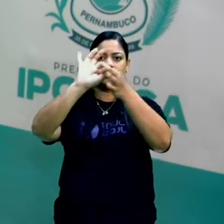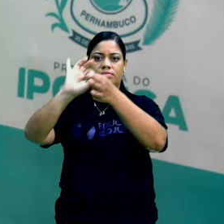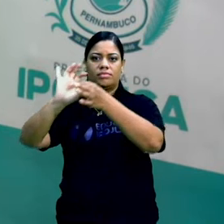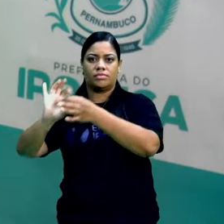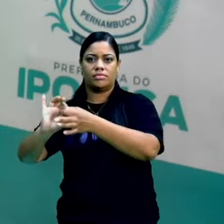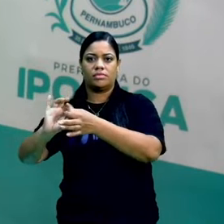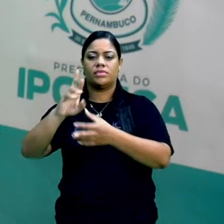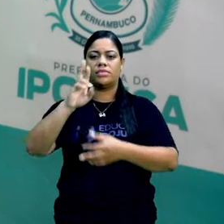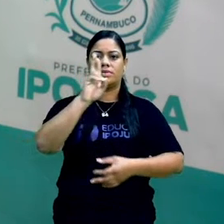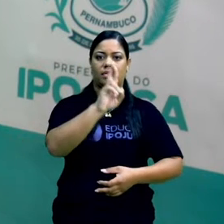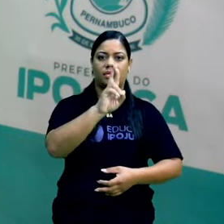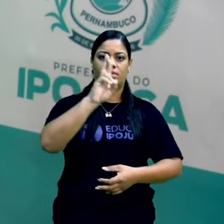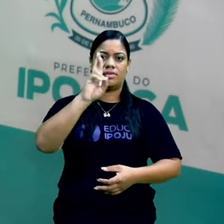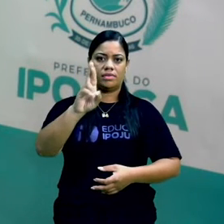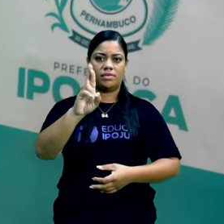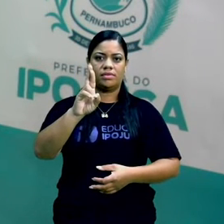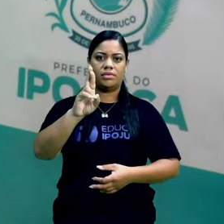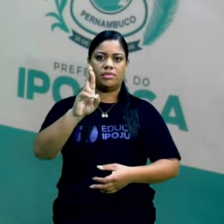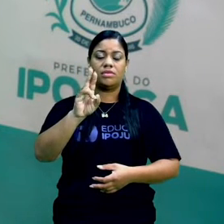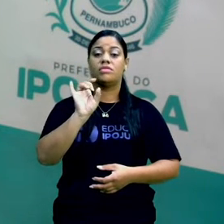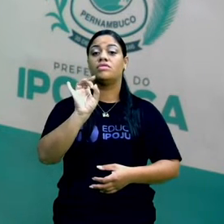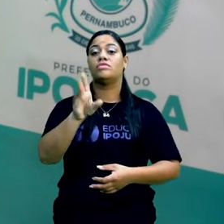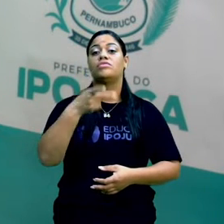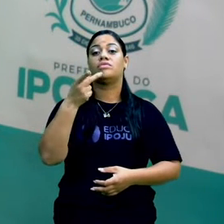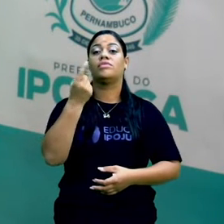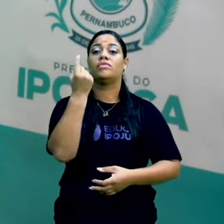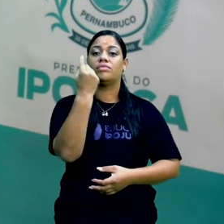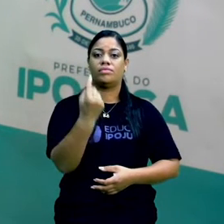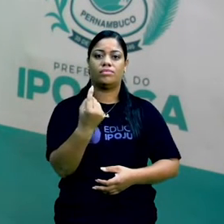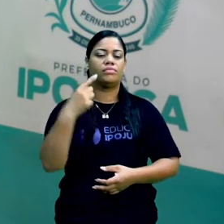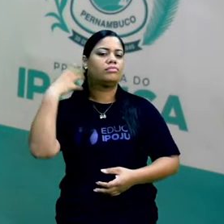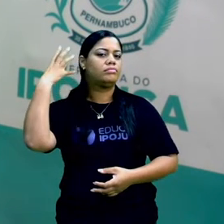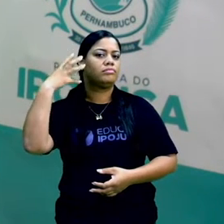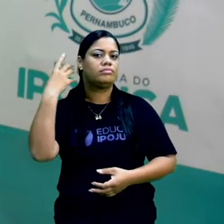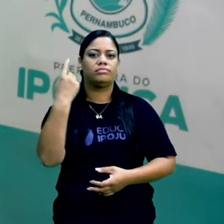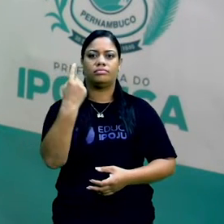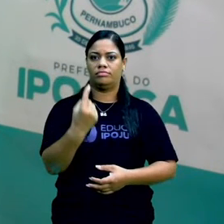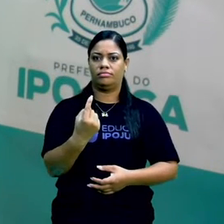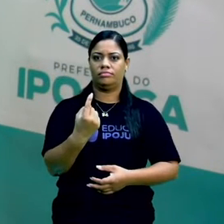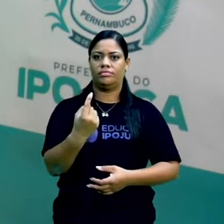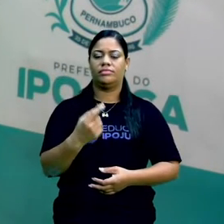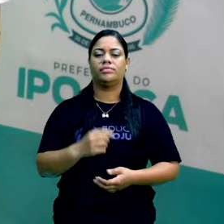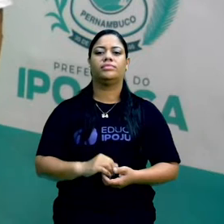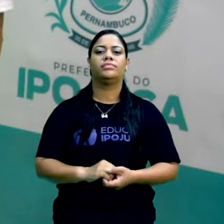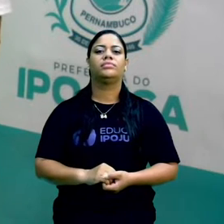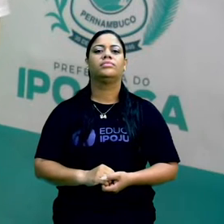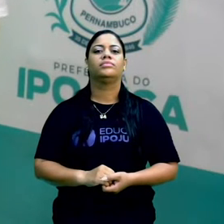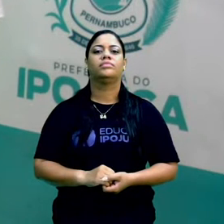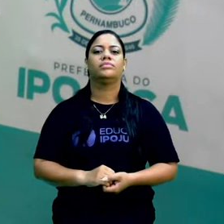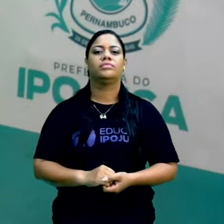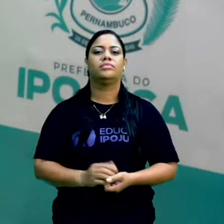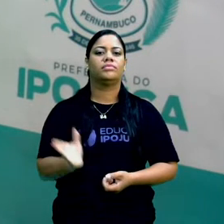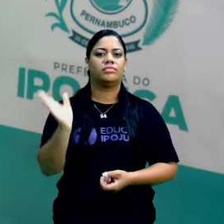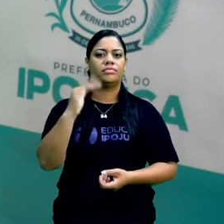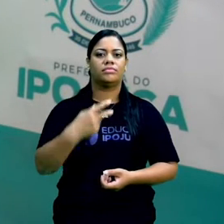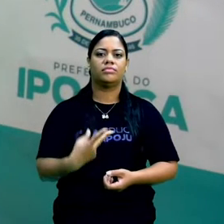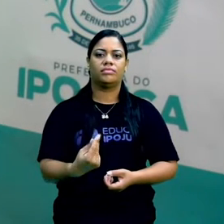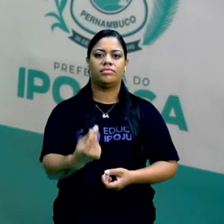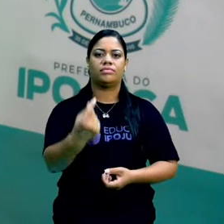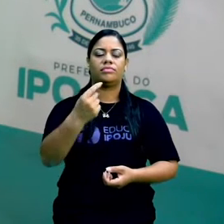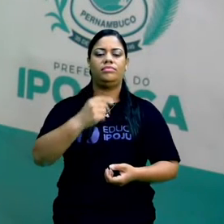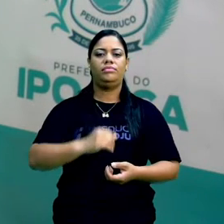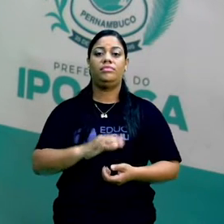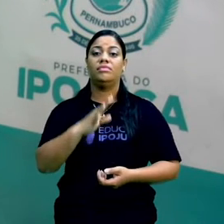tem dois R's, mas a gente só pronuncia, tem um único som, entendeu? Vamos lá.